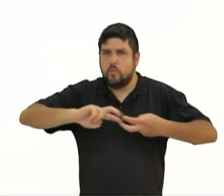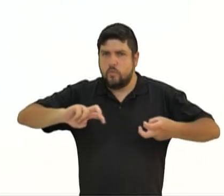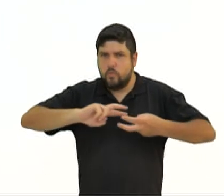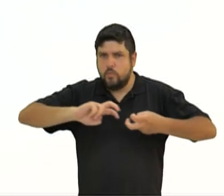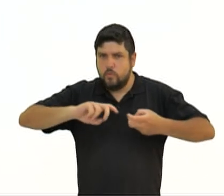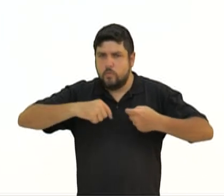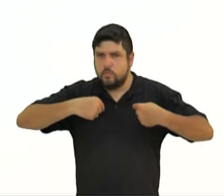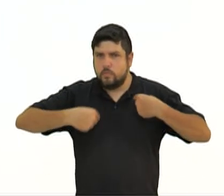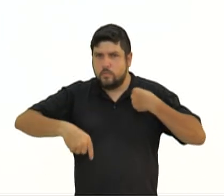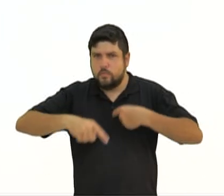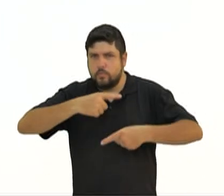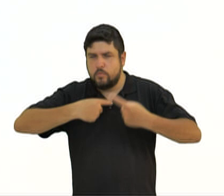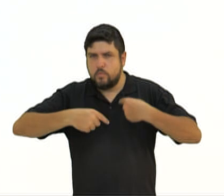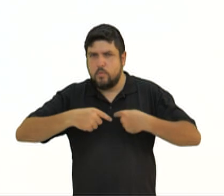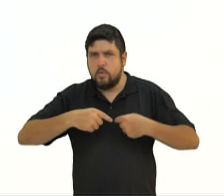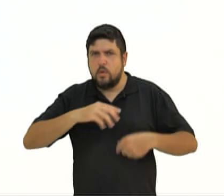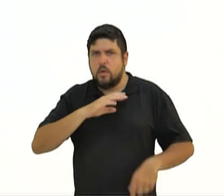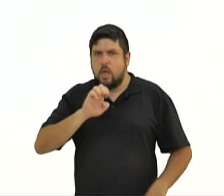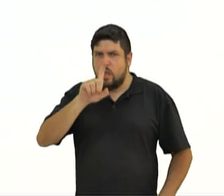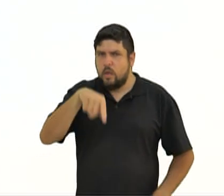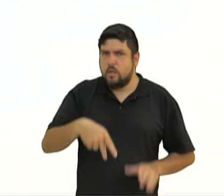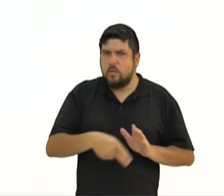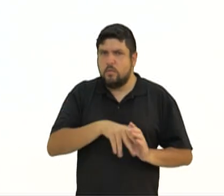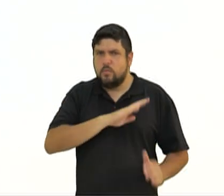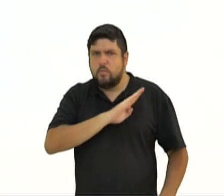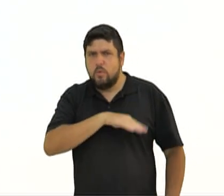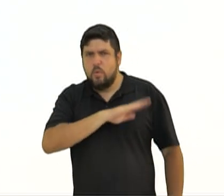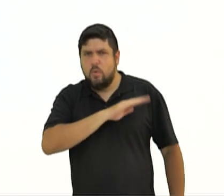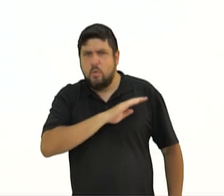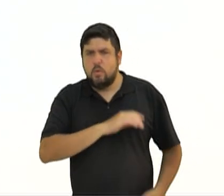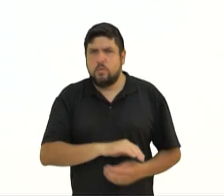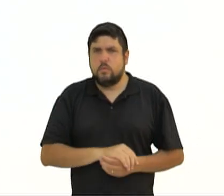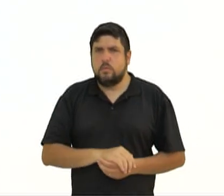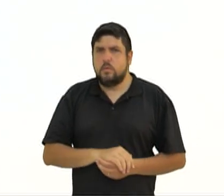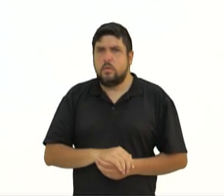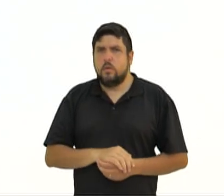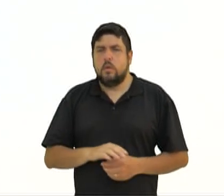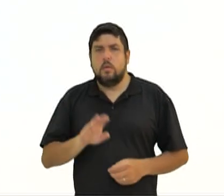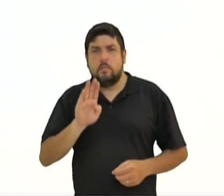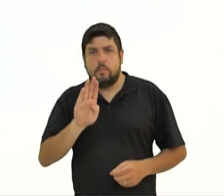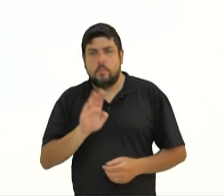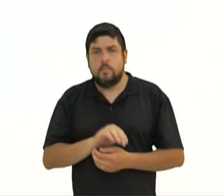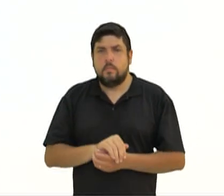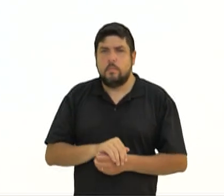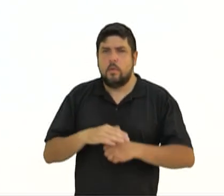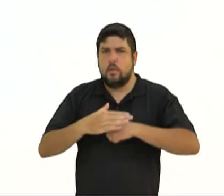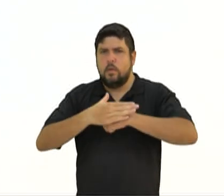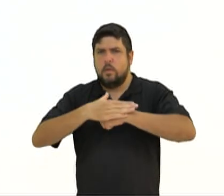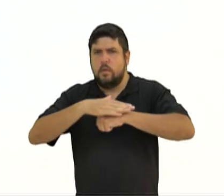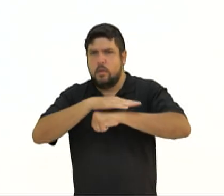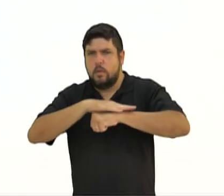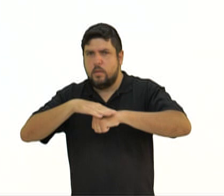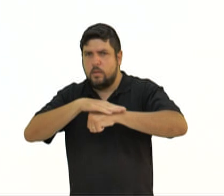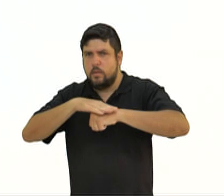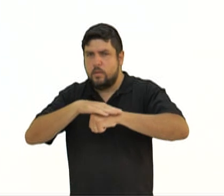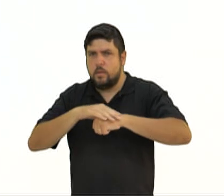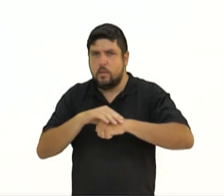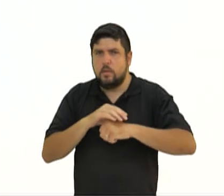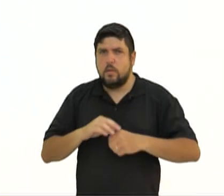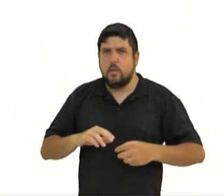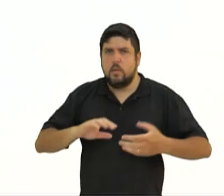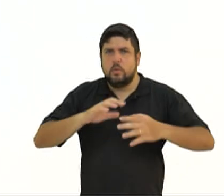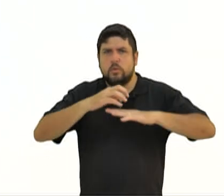desse sistema digestório é cardíaco? Letra B: liso. Letra C: estriado. Ou letra D: do